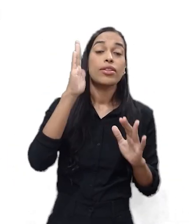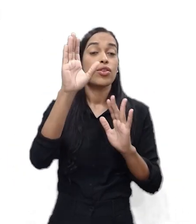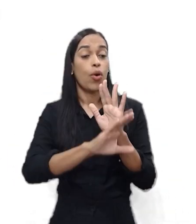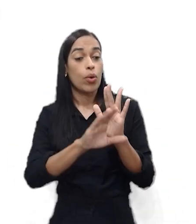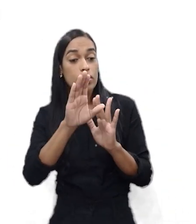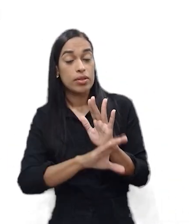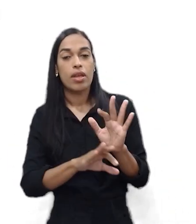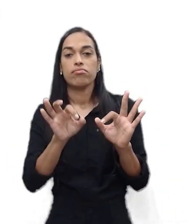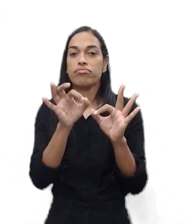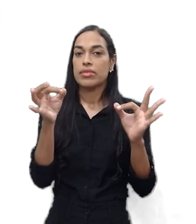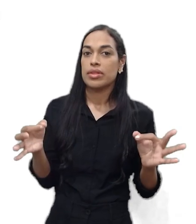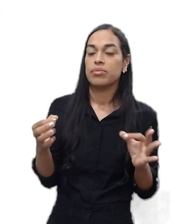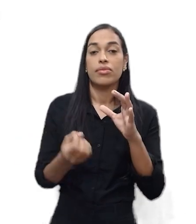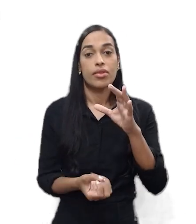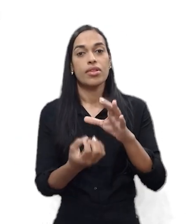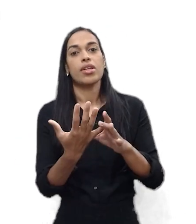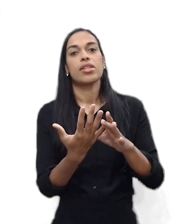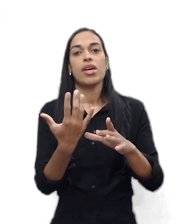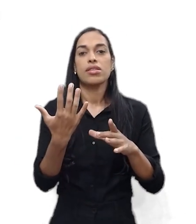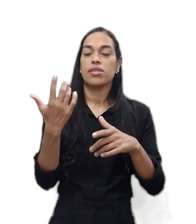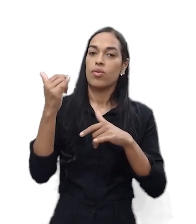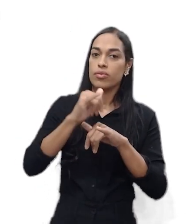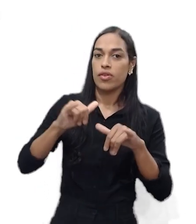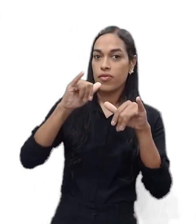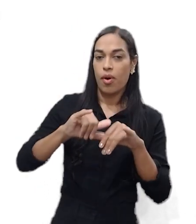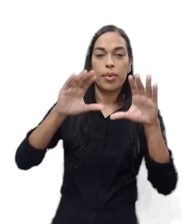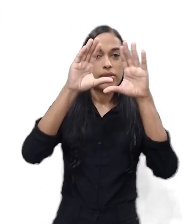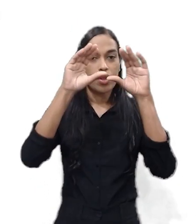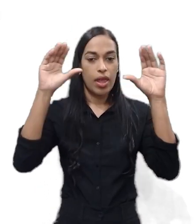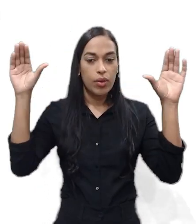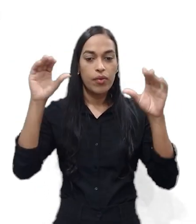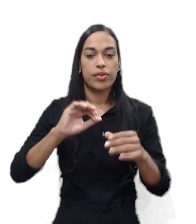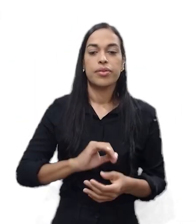conceitos básicos de criação e manipulação de bancos de dados na nuvem,